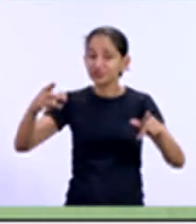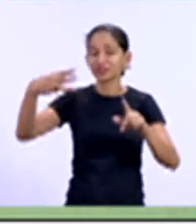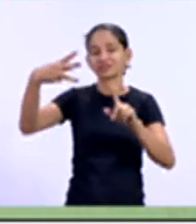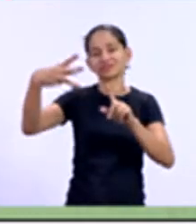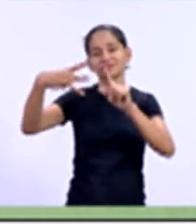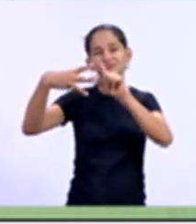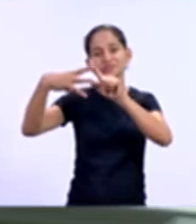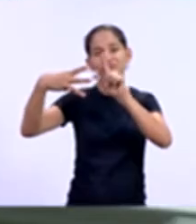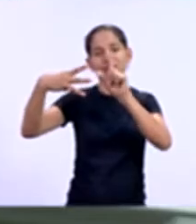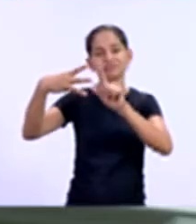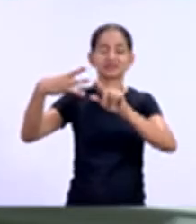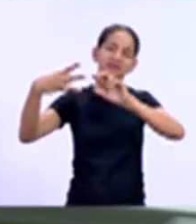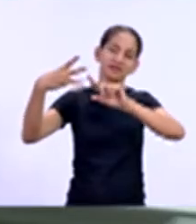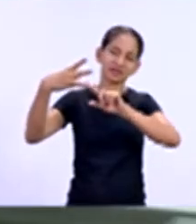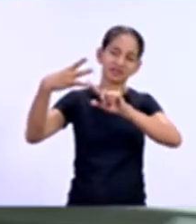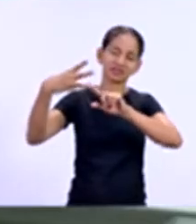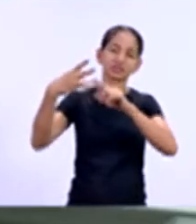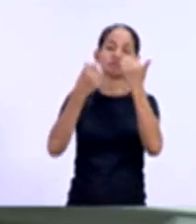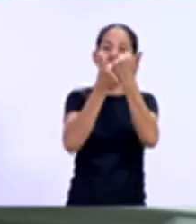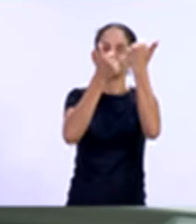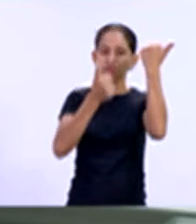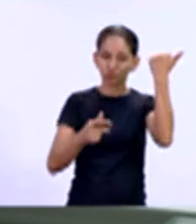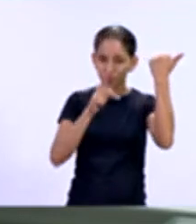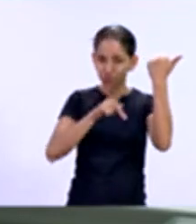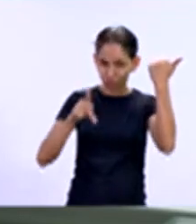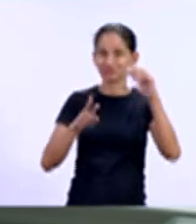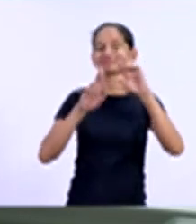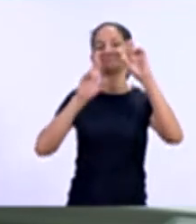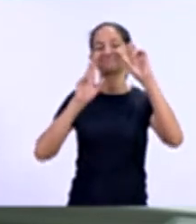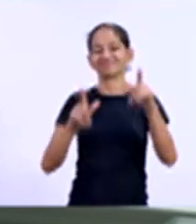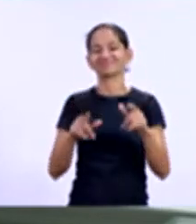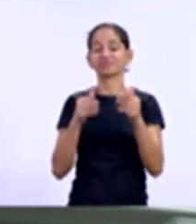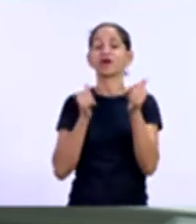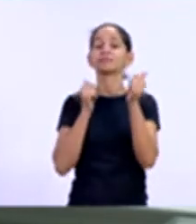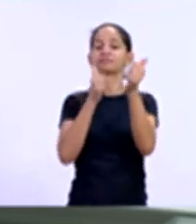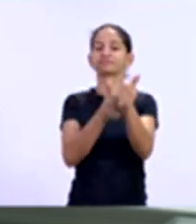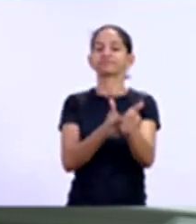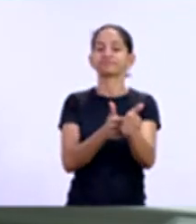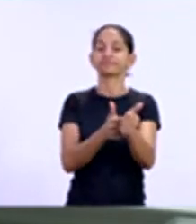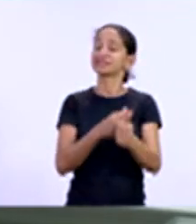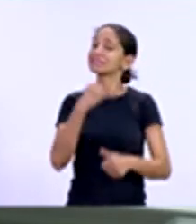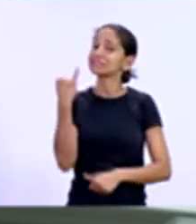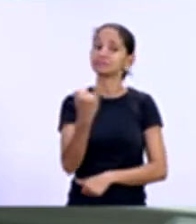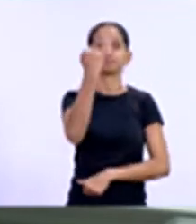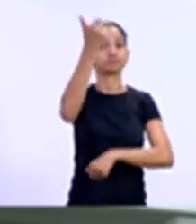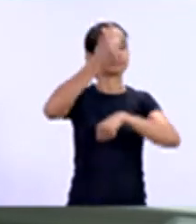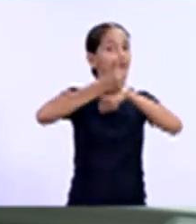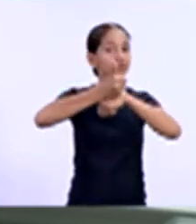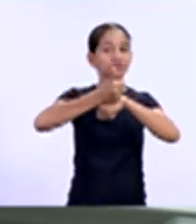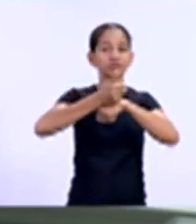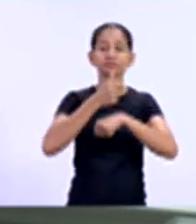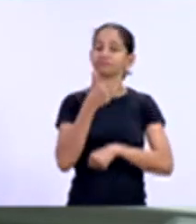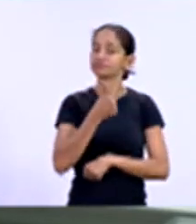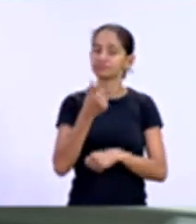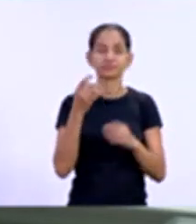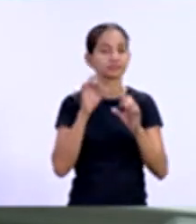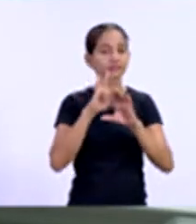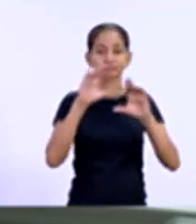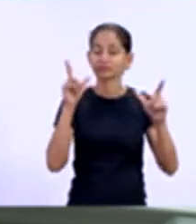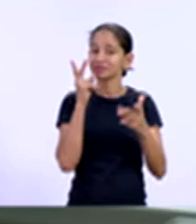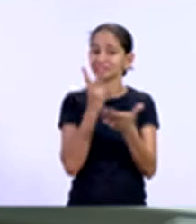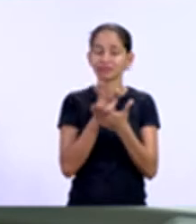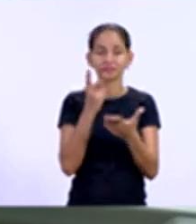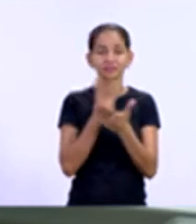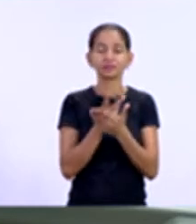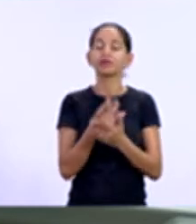sistema de tutoria é um sistema em que os tutores têm uma importância fundamental no seu processo